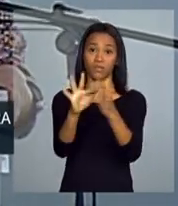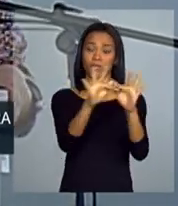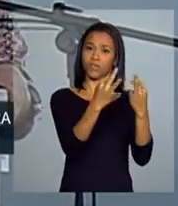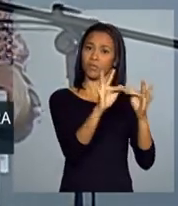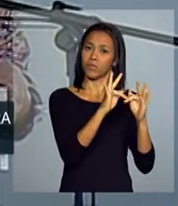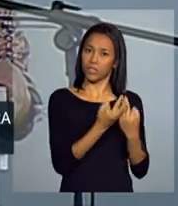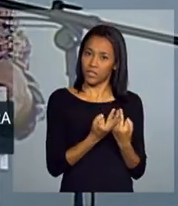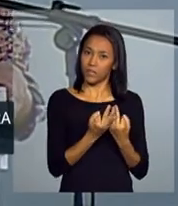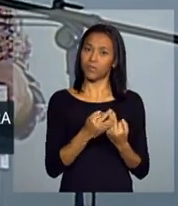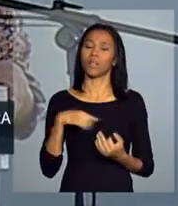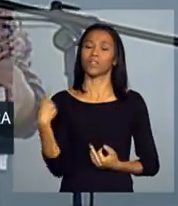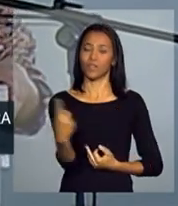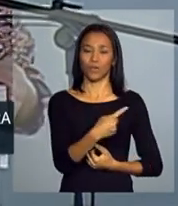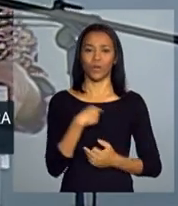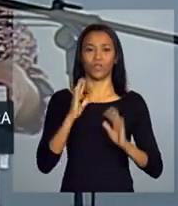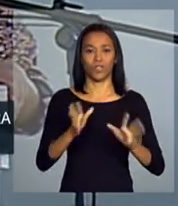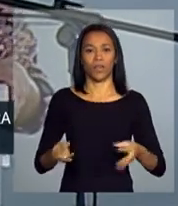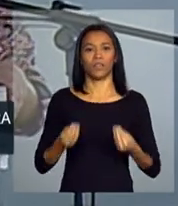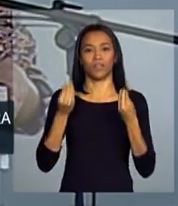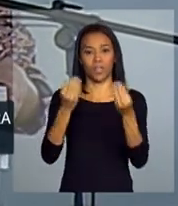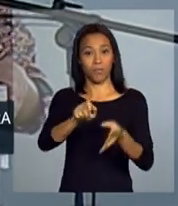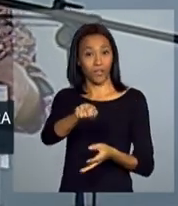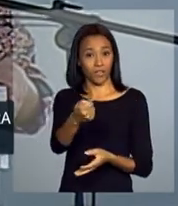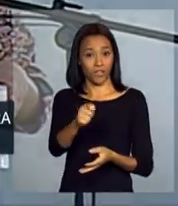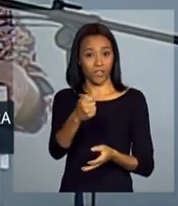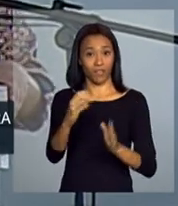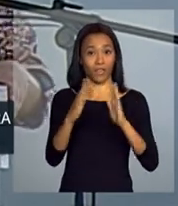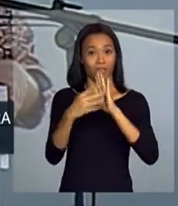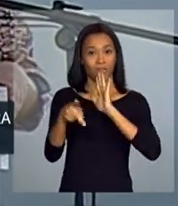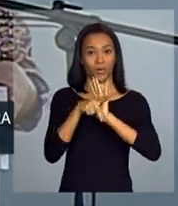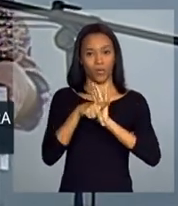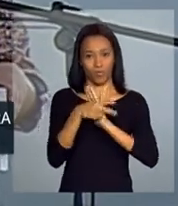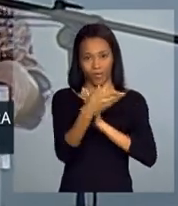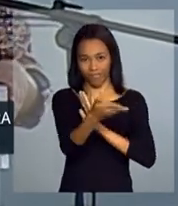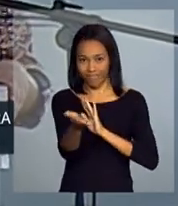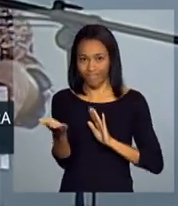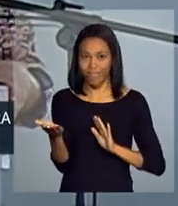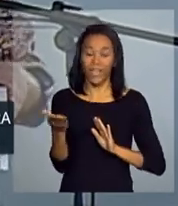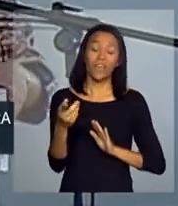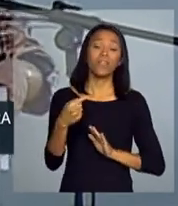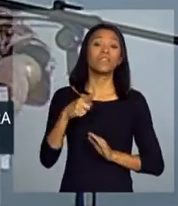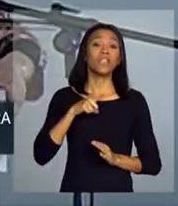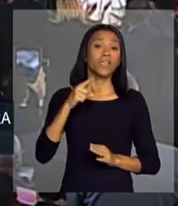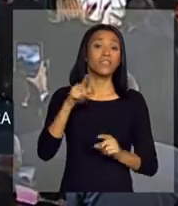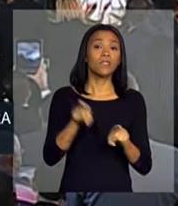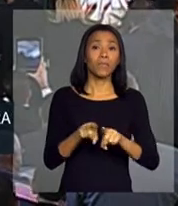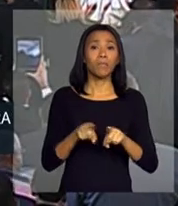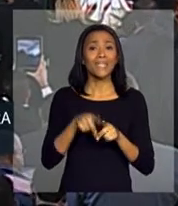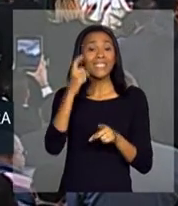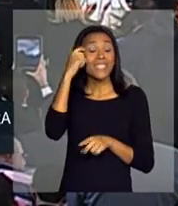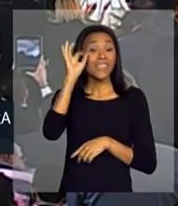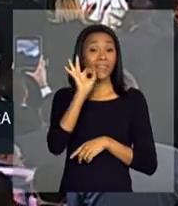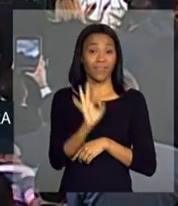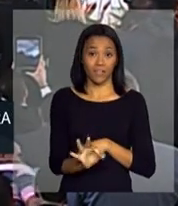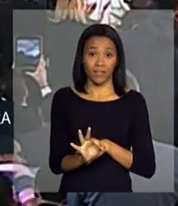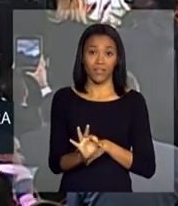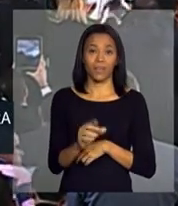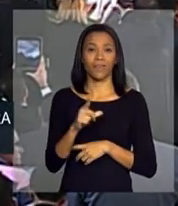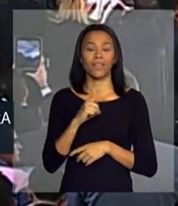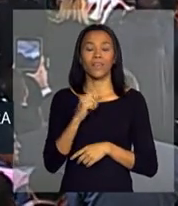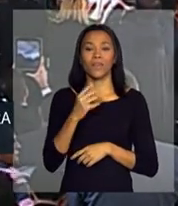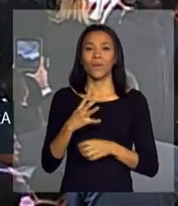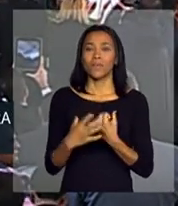as quais nós entregamos a chave da casa própria, que a certeza que tem um